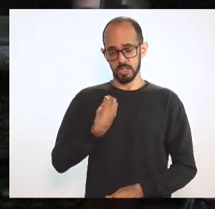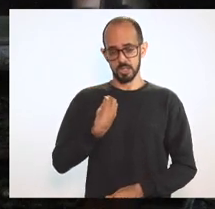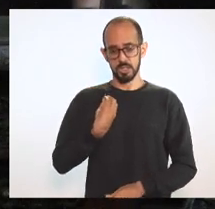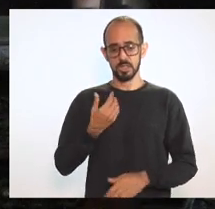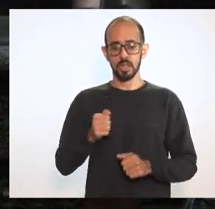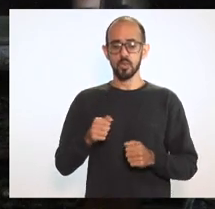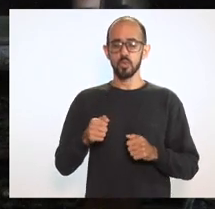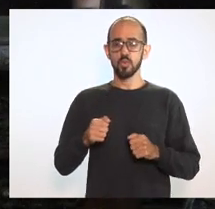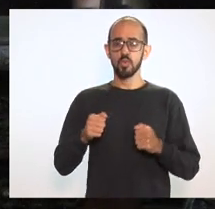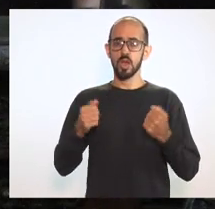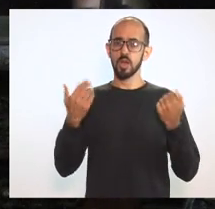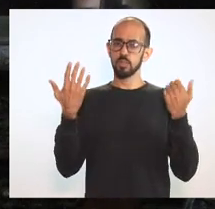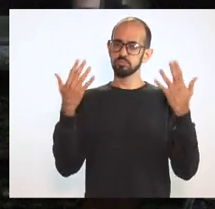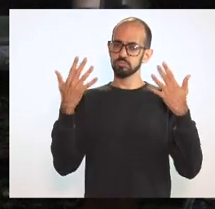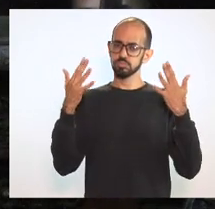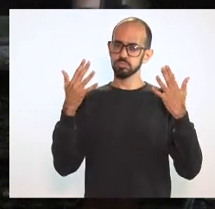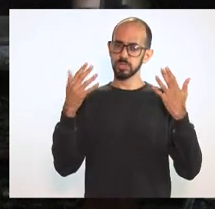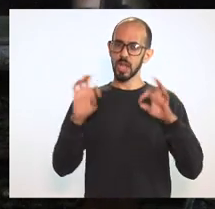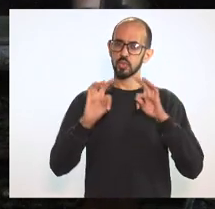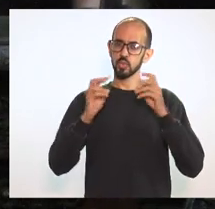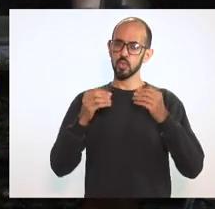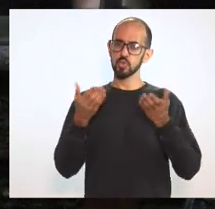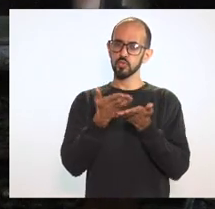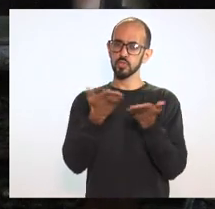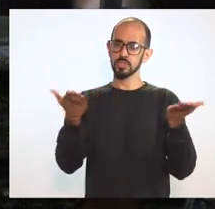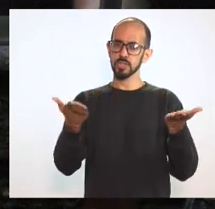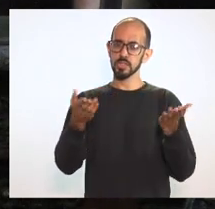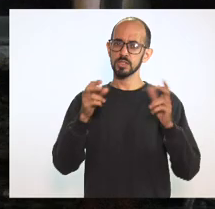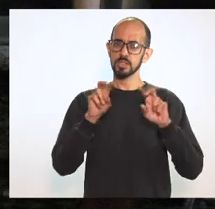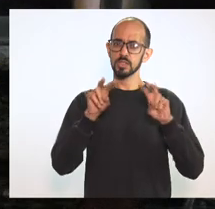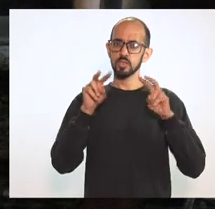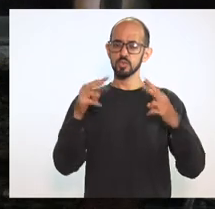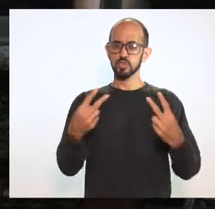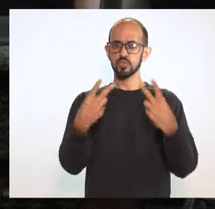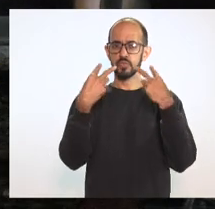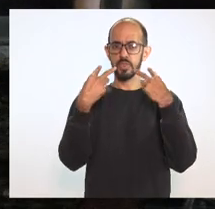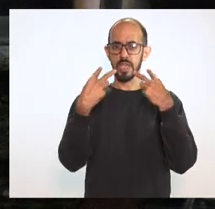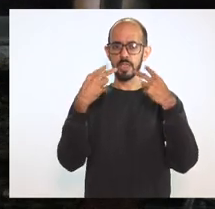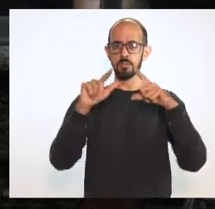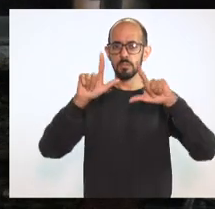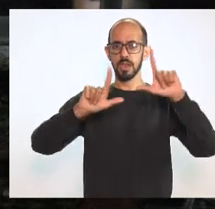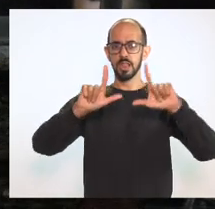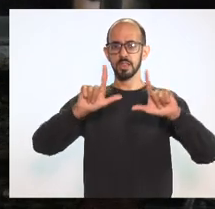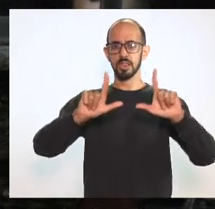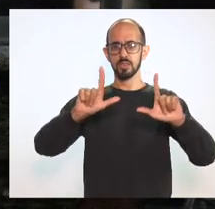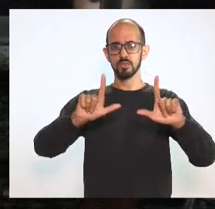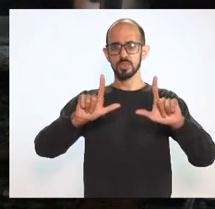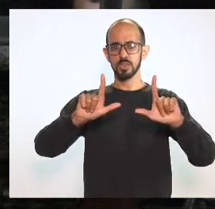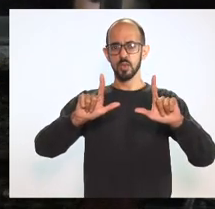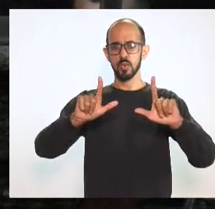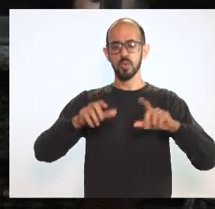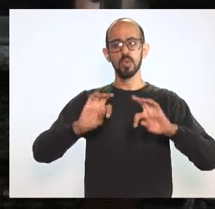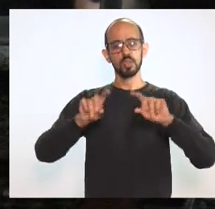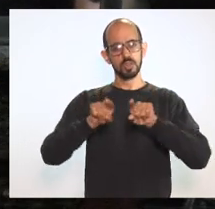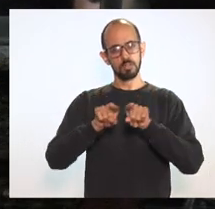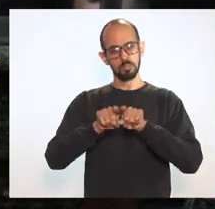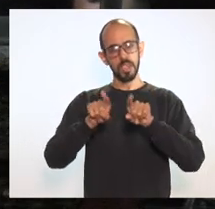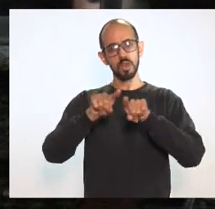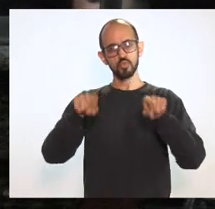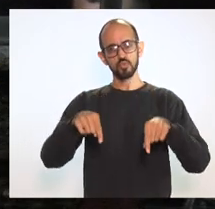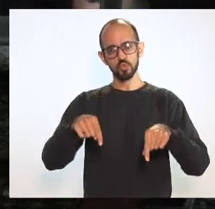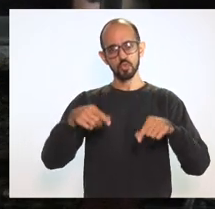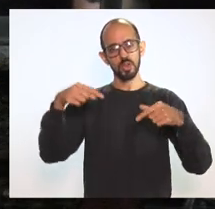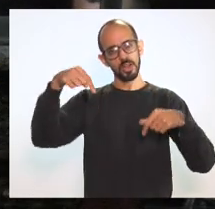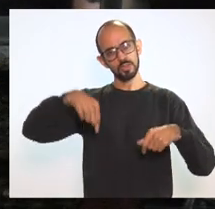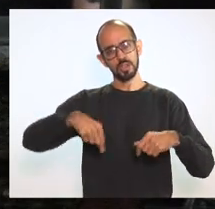Cumprimentar aos que nos assistem pela TV Alerge, aos funcionários desta casa, o nosso muito